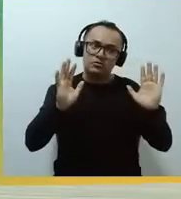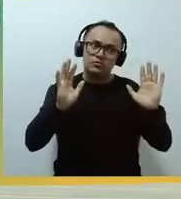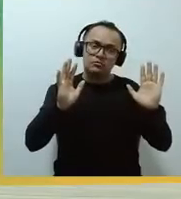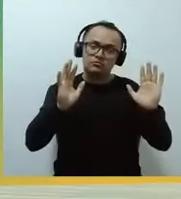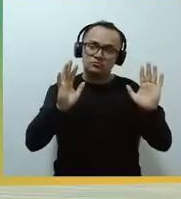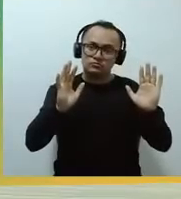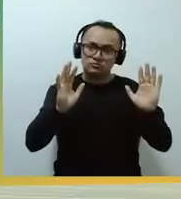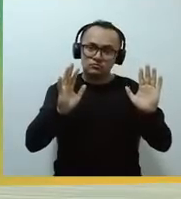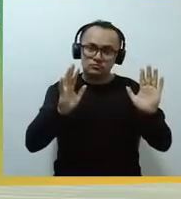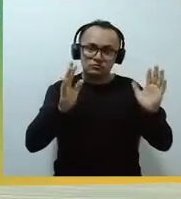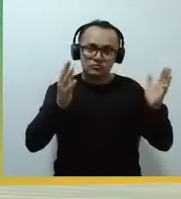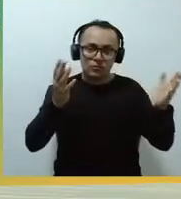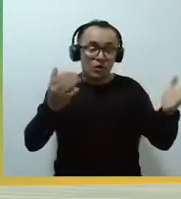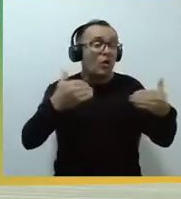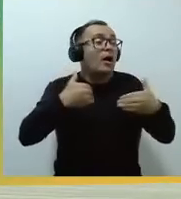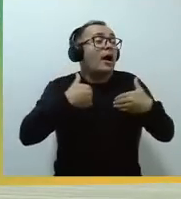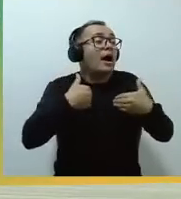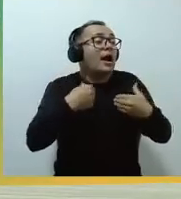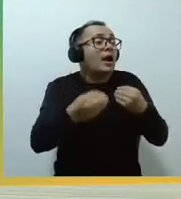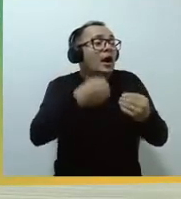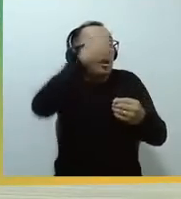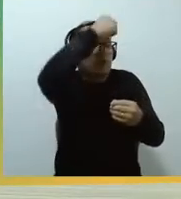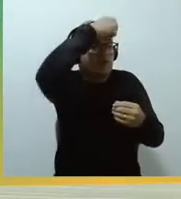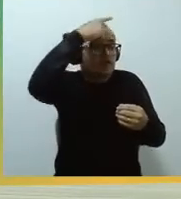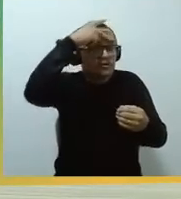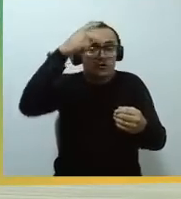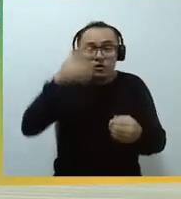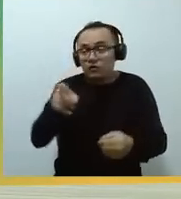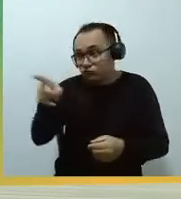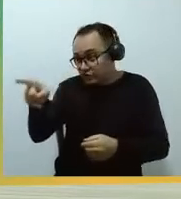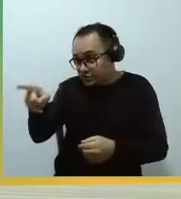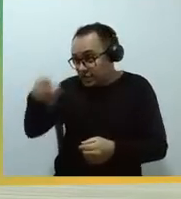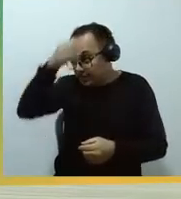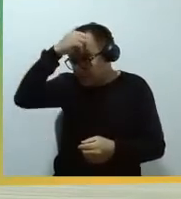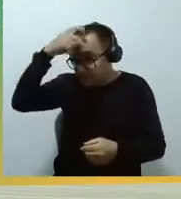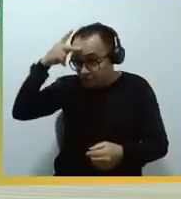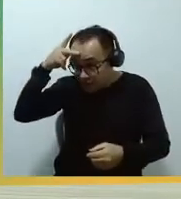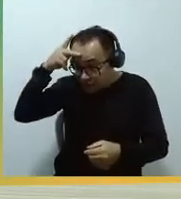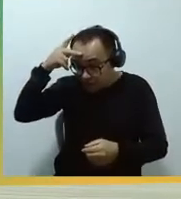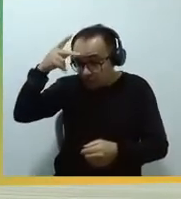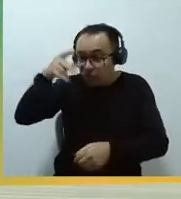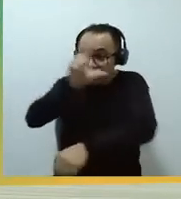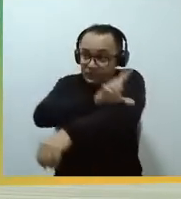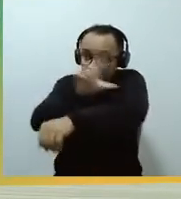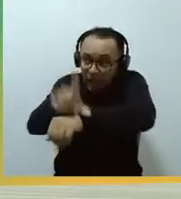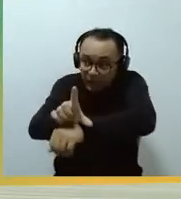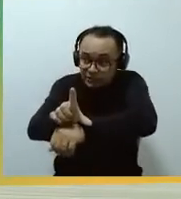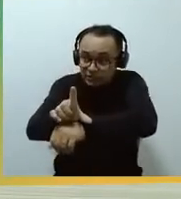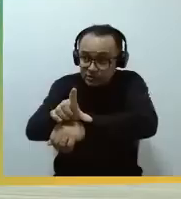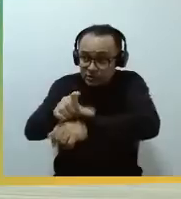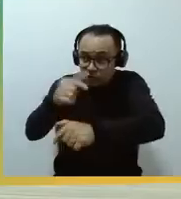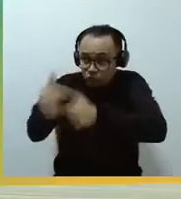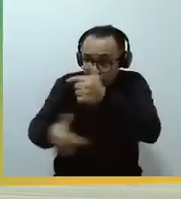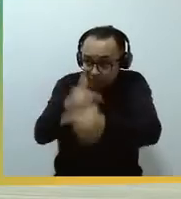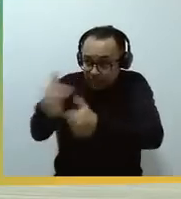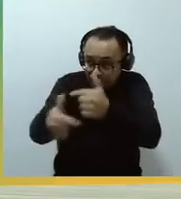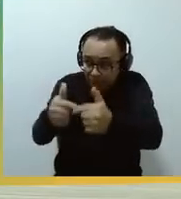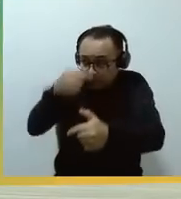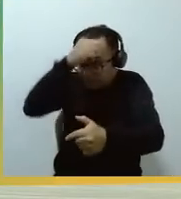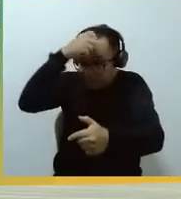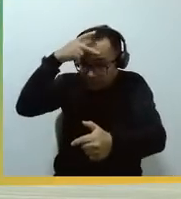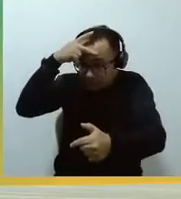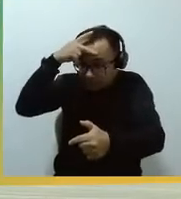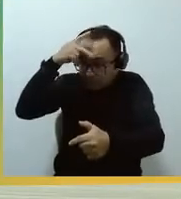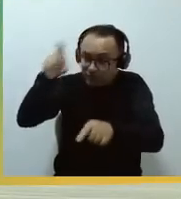eu saber se a prefeitura tem. Se o senhor é prefeito do município, os funcionários ligados à prefeitura são seus funcionários. Ele era